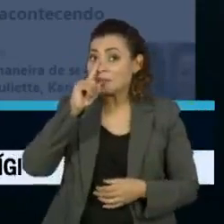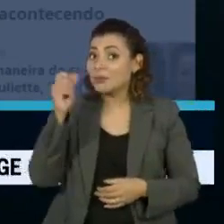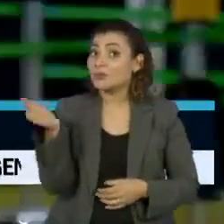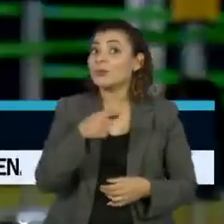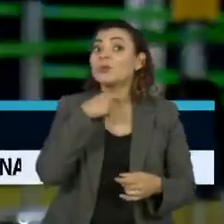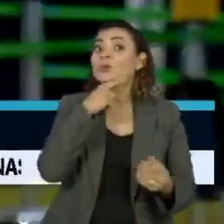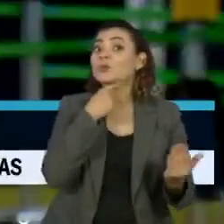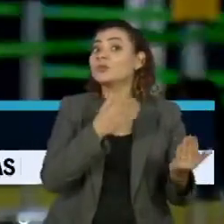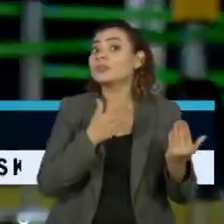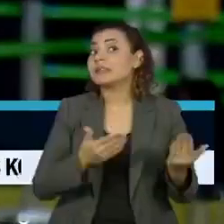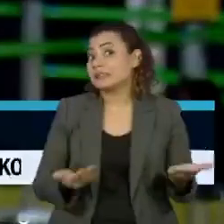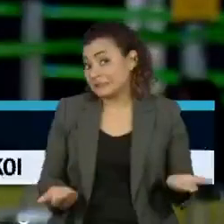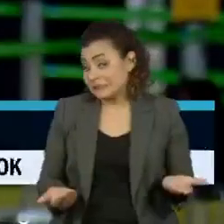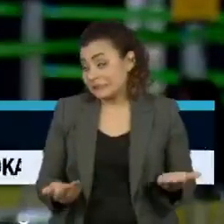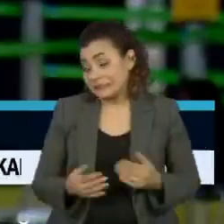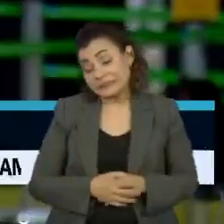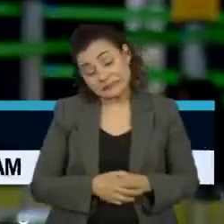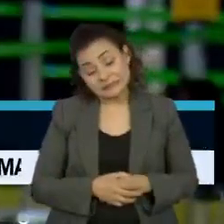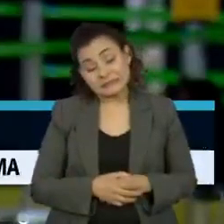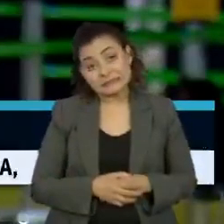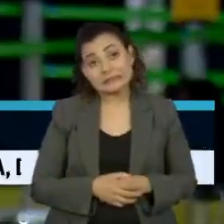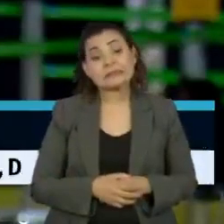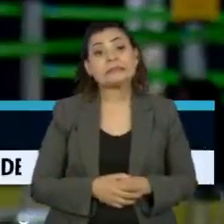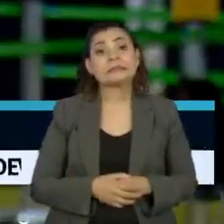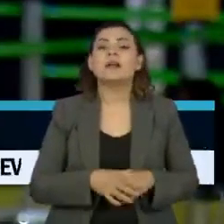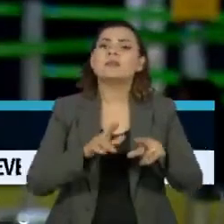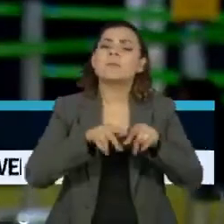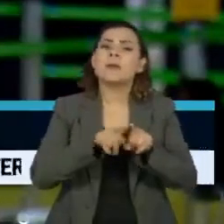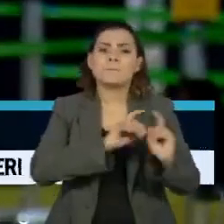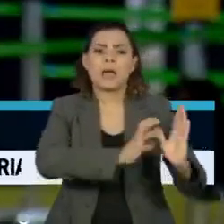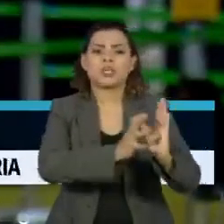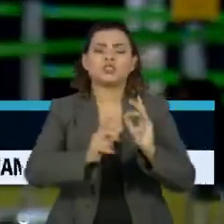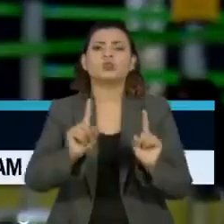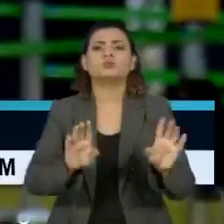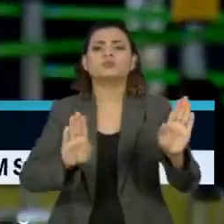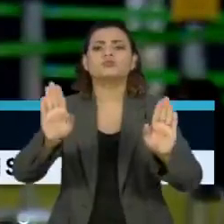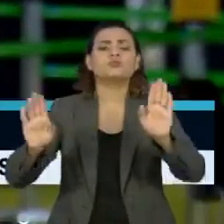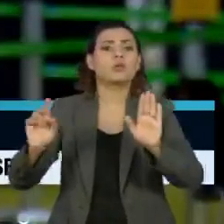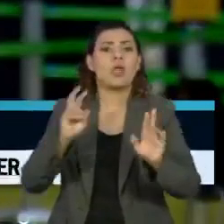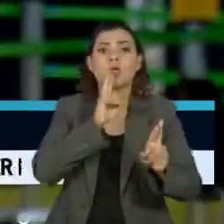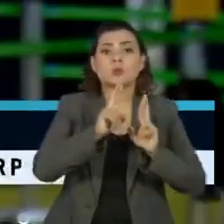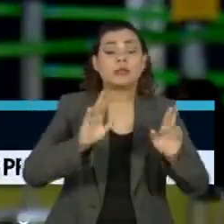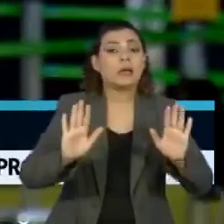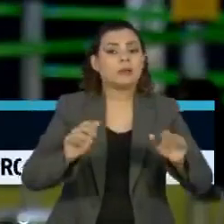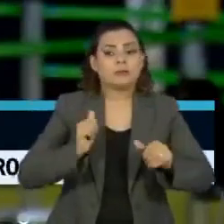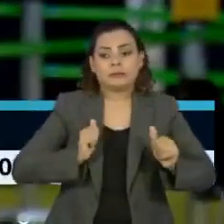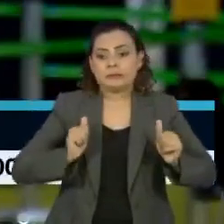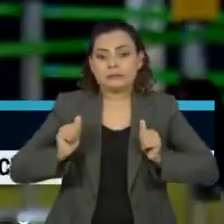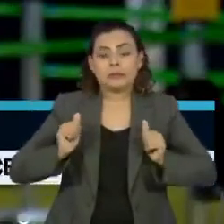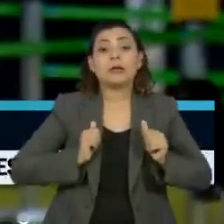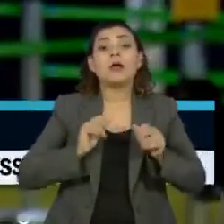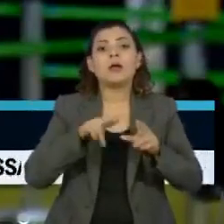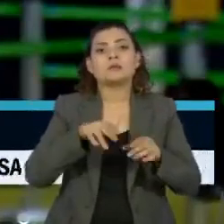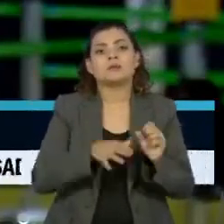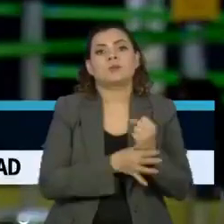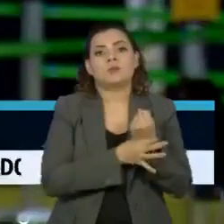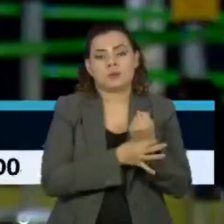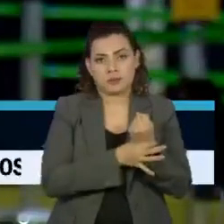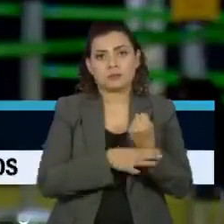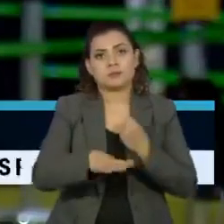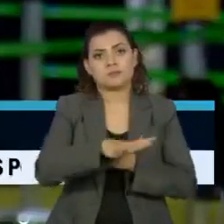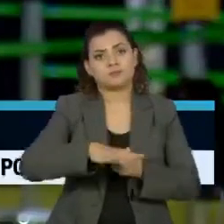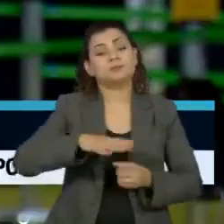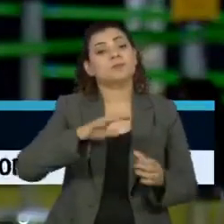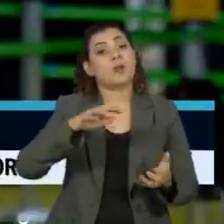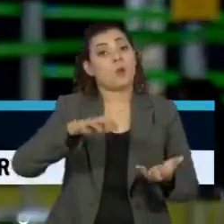as dúvidas. Mas a preocupação de muitos parlamentares e partidos vai além dos resultados, esbarra na segurança sanitária aqui do prédio do